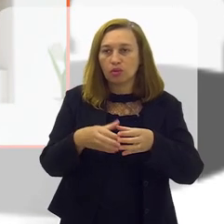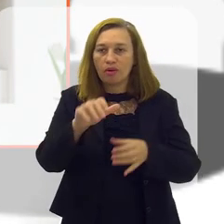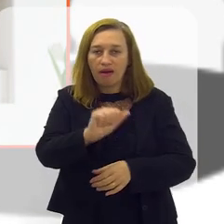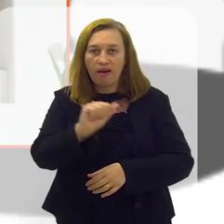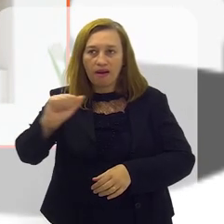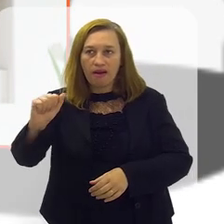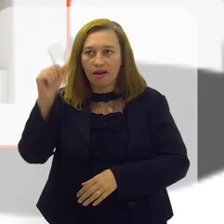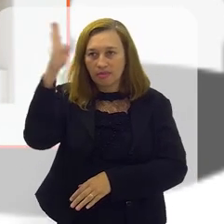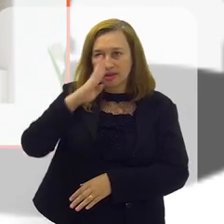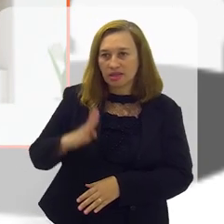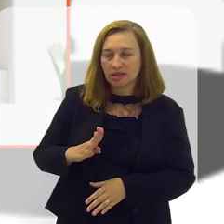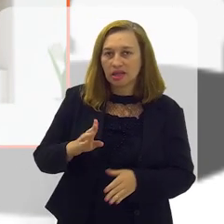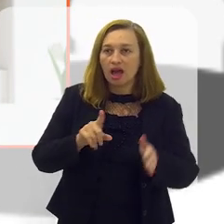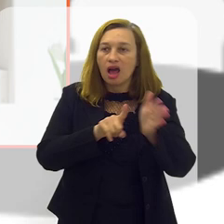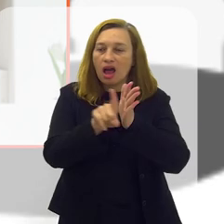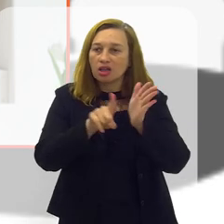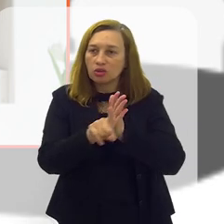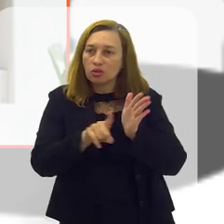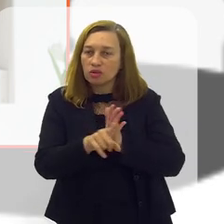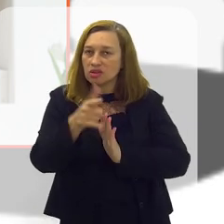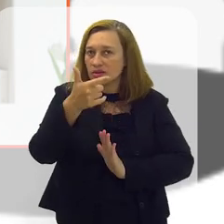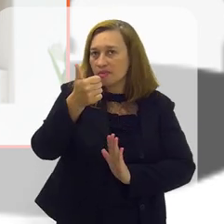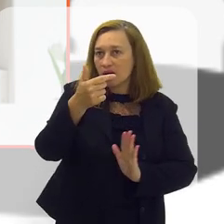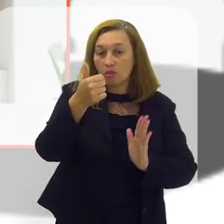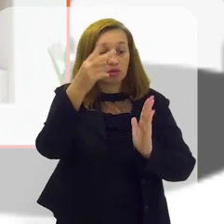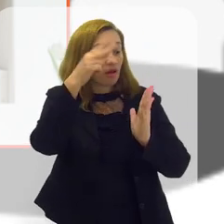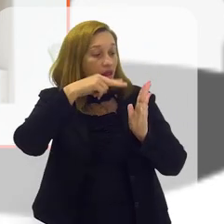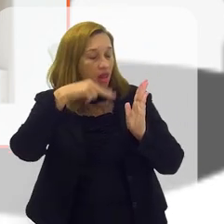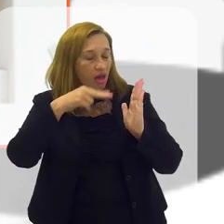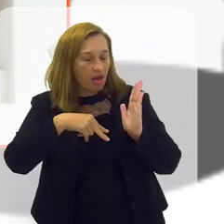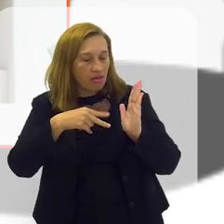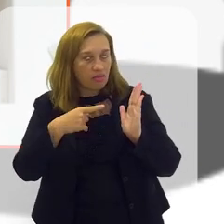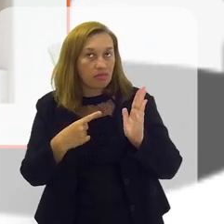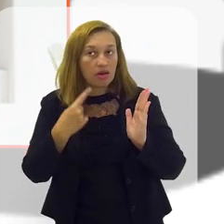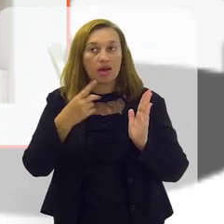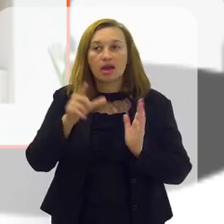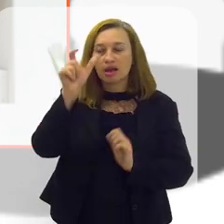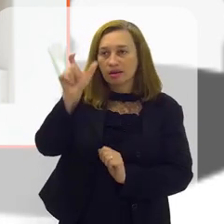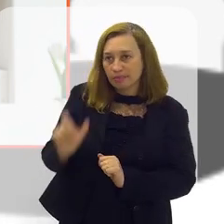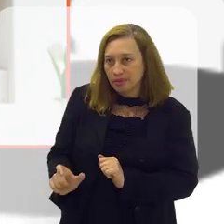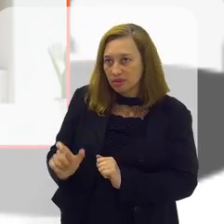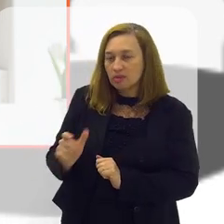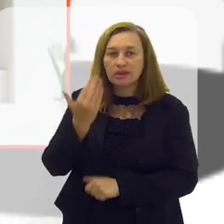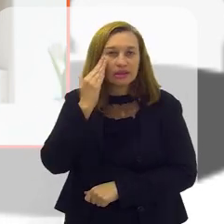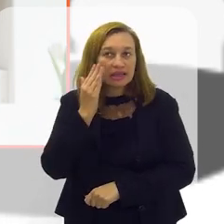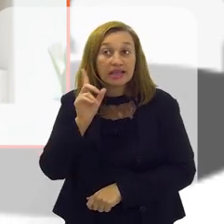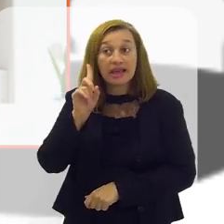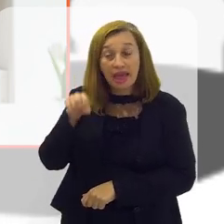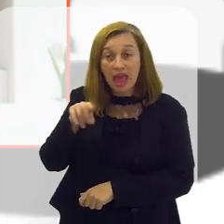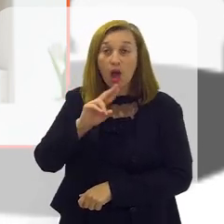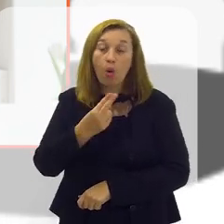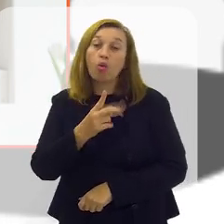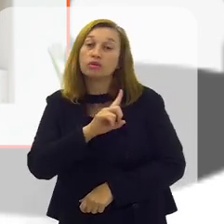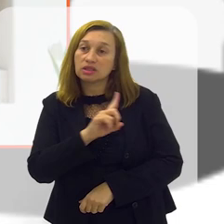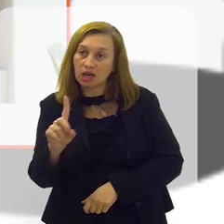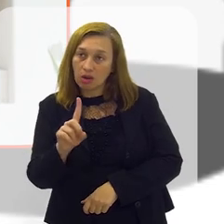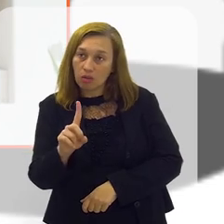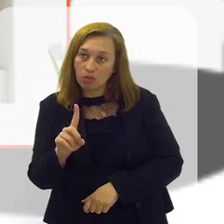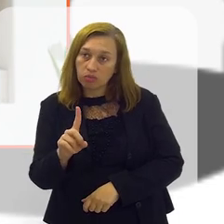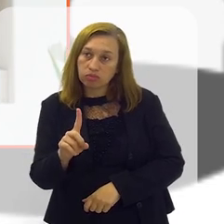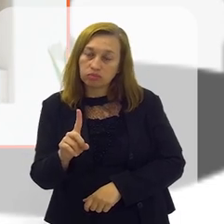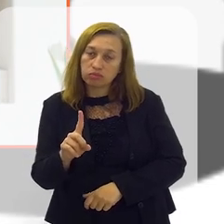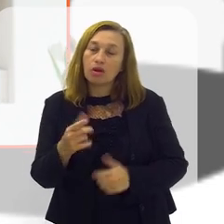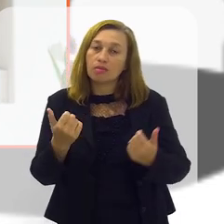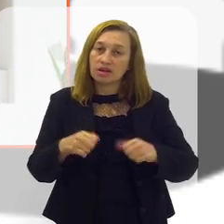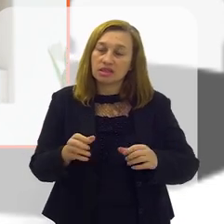Brasil, lendo as 12 perguntas que são suficientes para que a pessoa entenda se ela é ou não, se ela